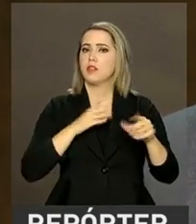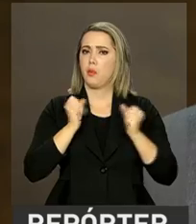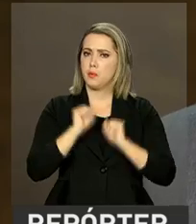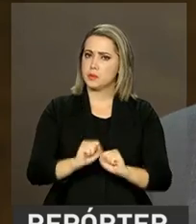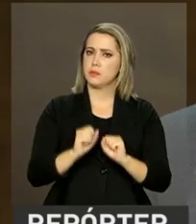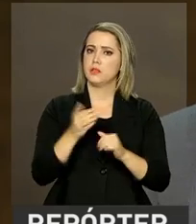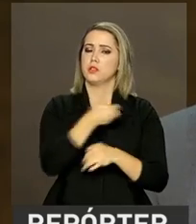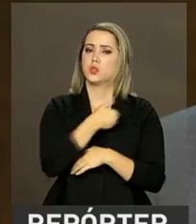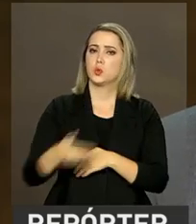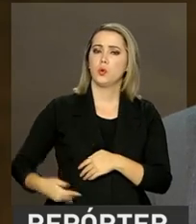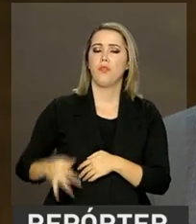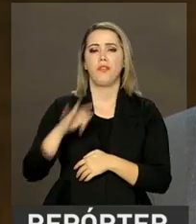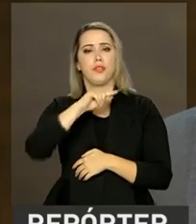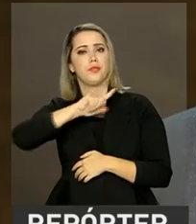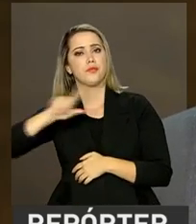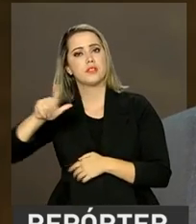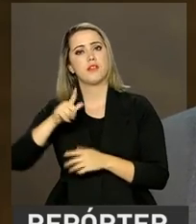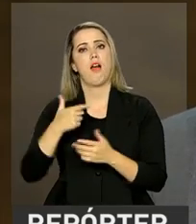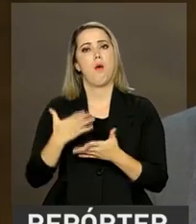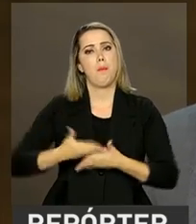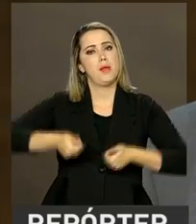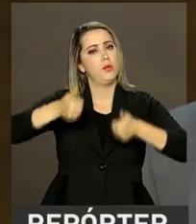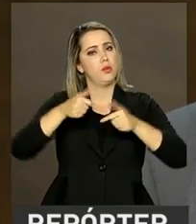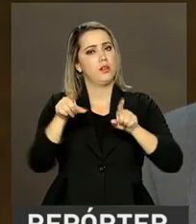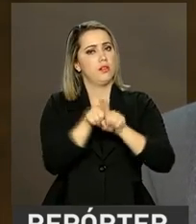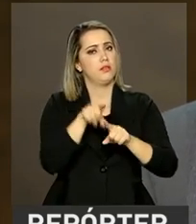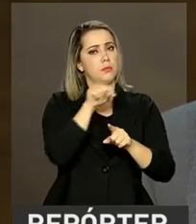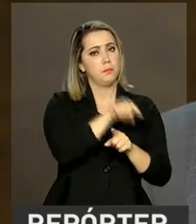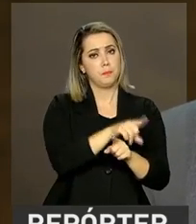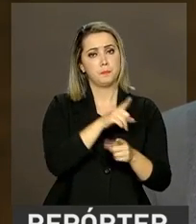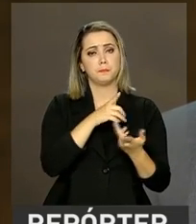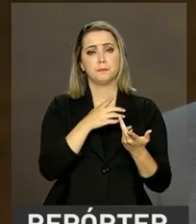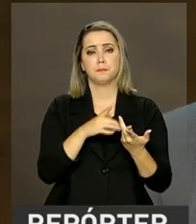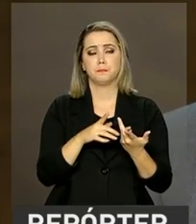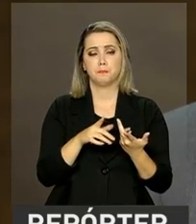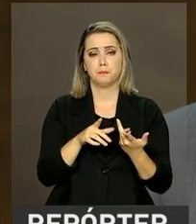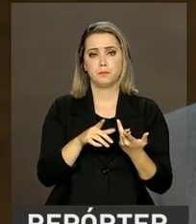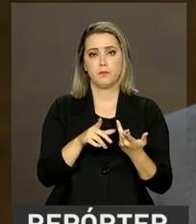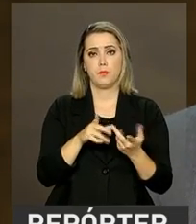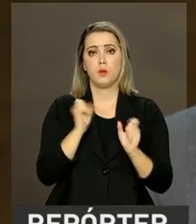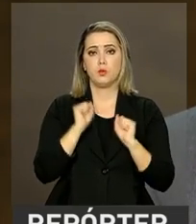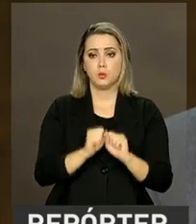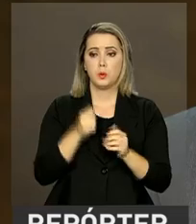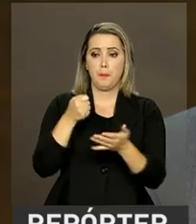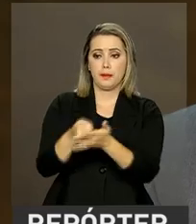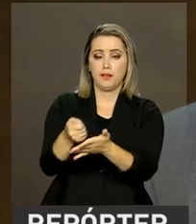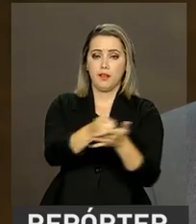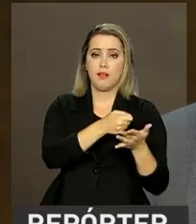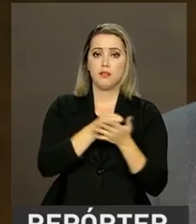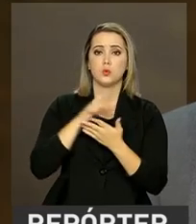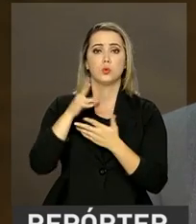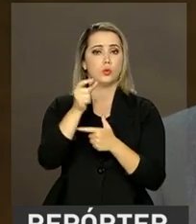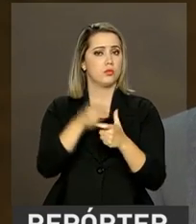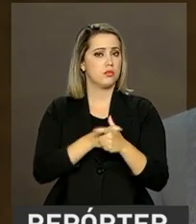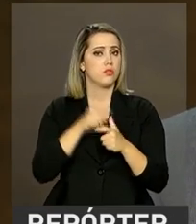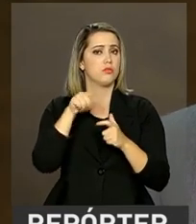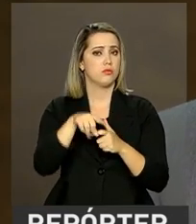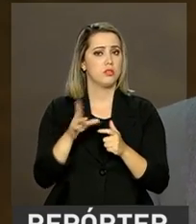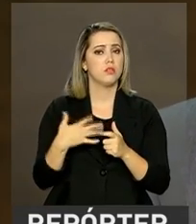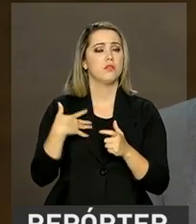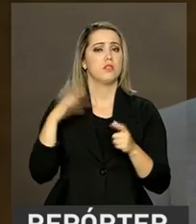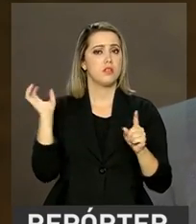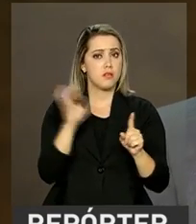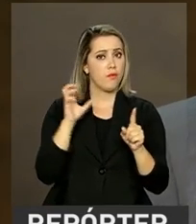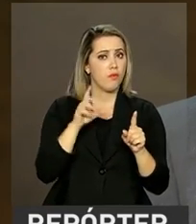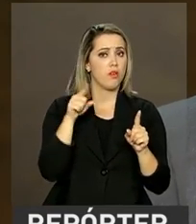governos fiscal né a capacidade fiscal dos governos eh de se eh sustentarem né Isso vai mexer com